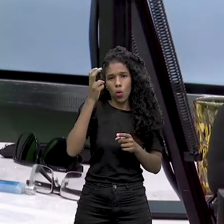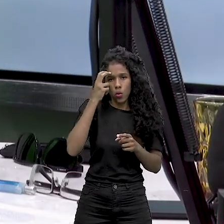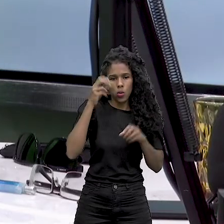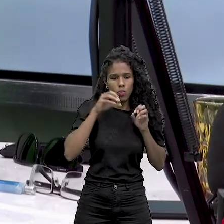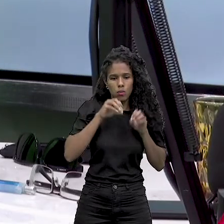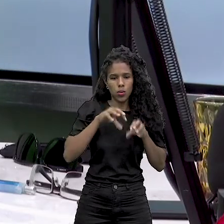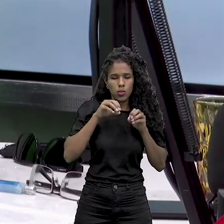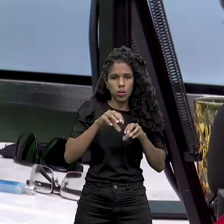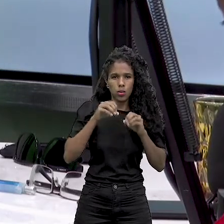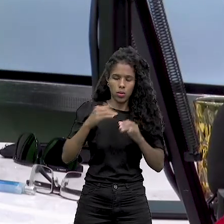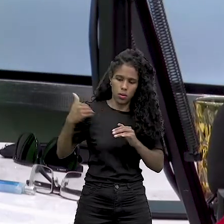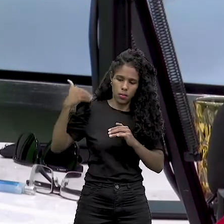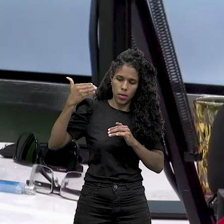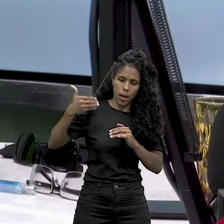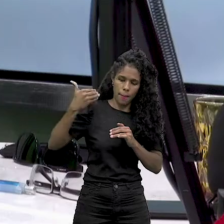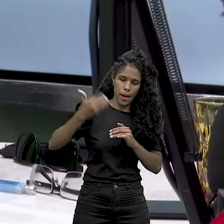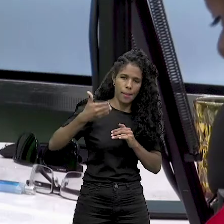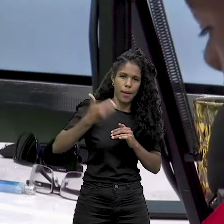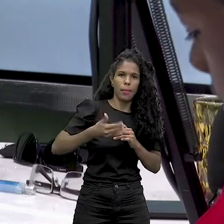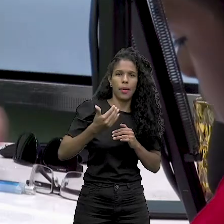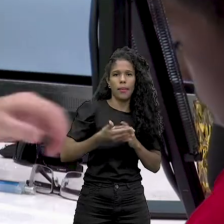tá? Com essa aculturação.